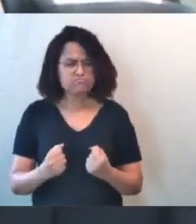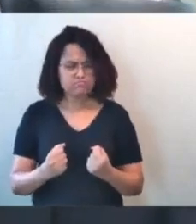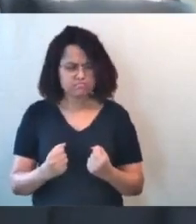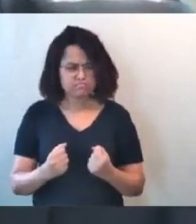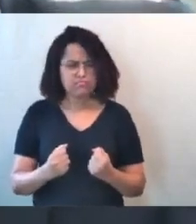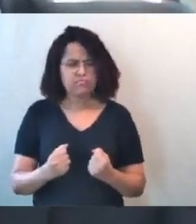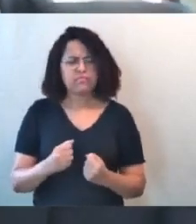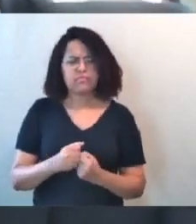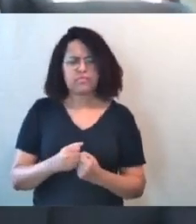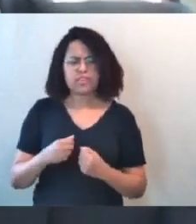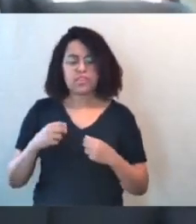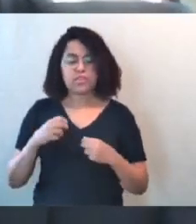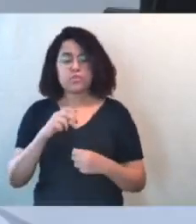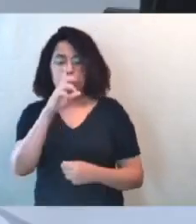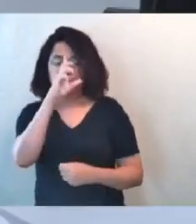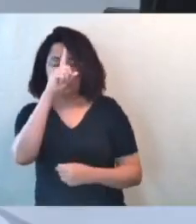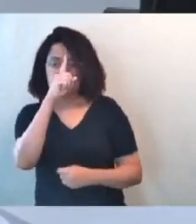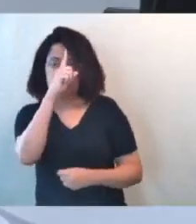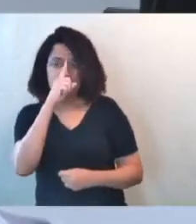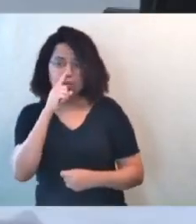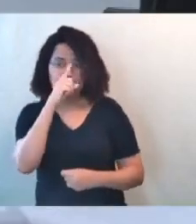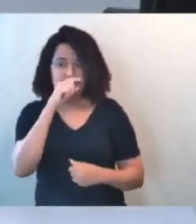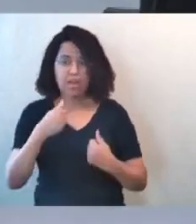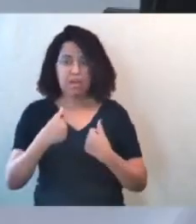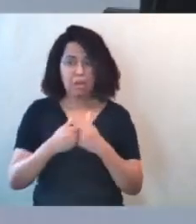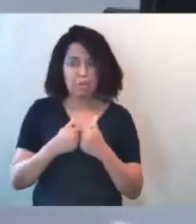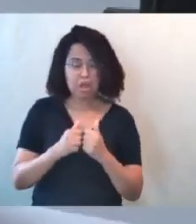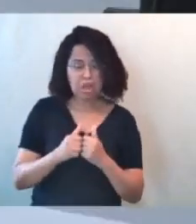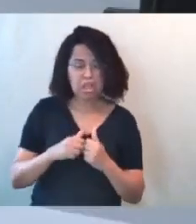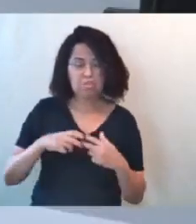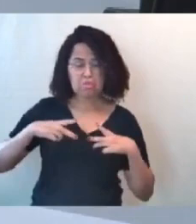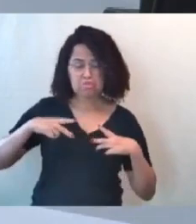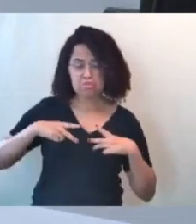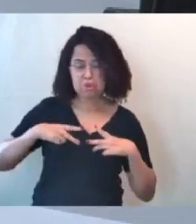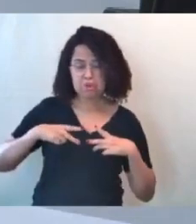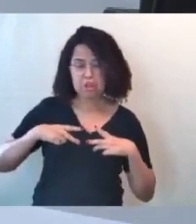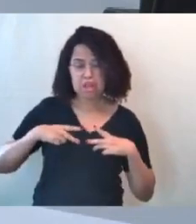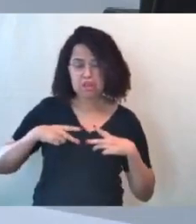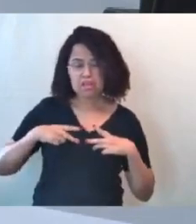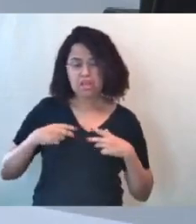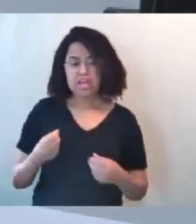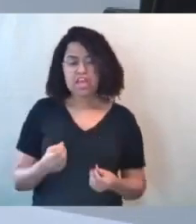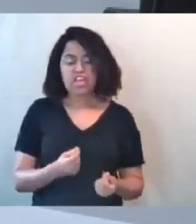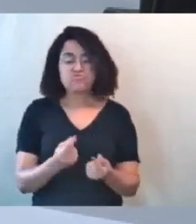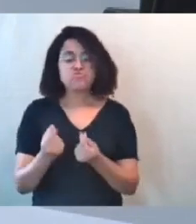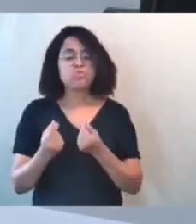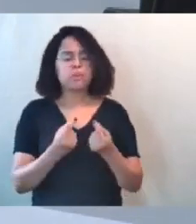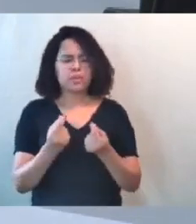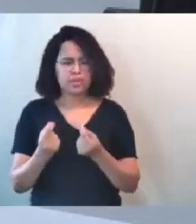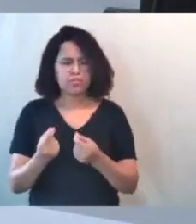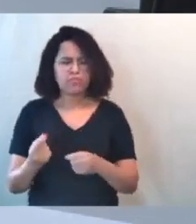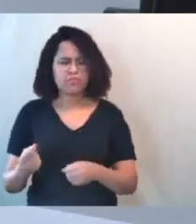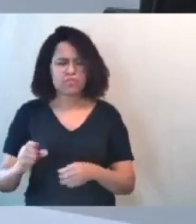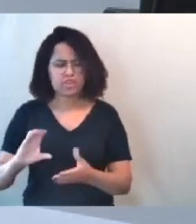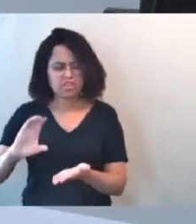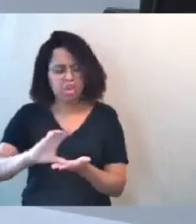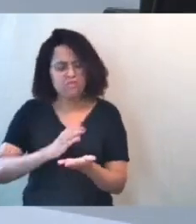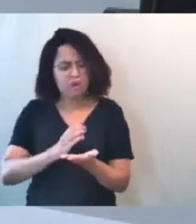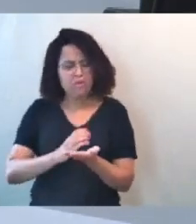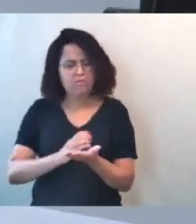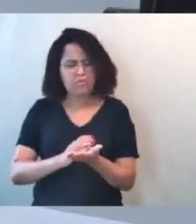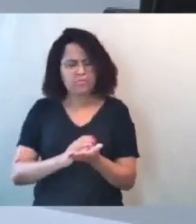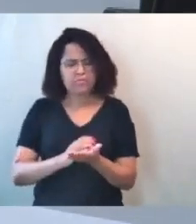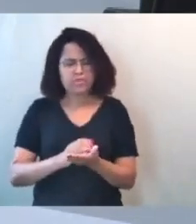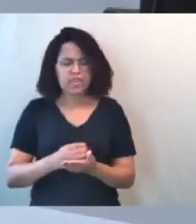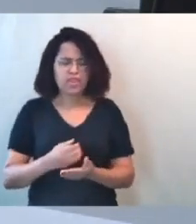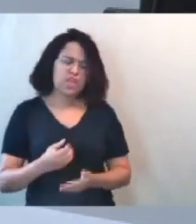Devolve, sim. Certo. E teve um acordo com o Ministério Público em 8 de julho de 2020,